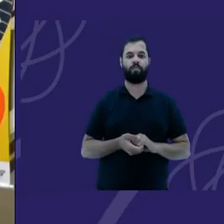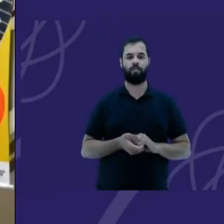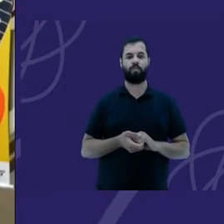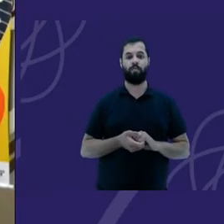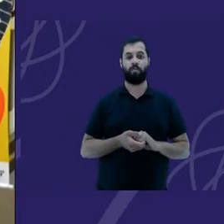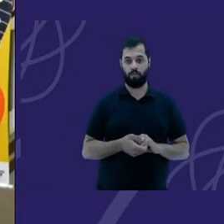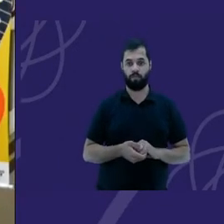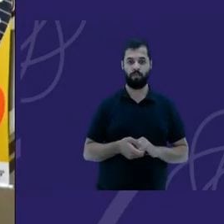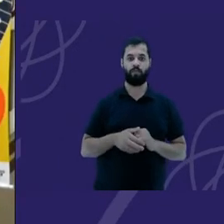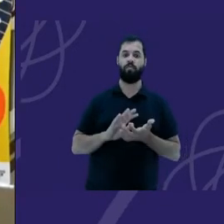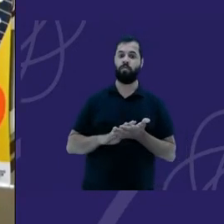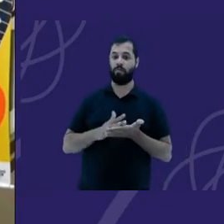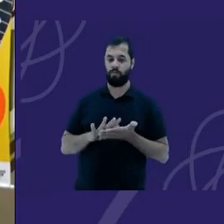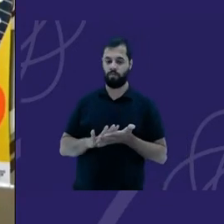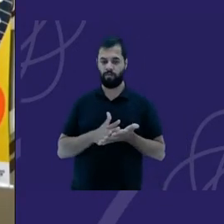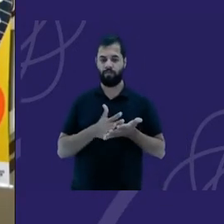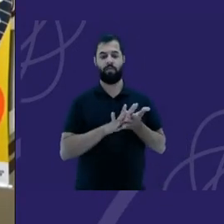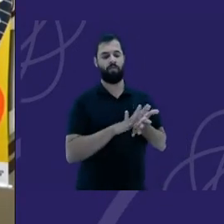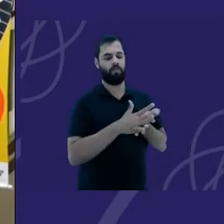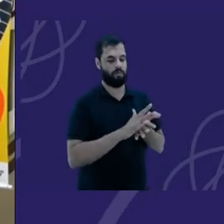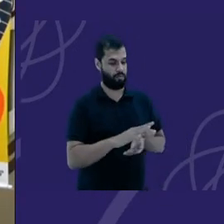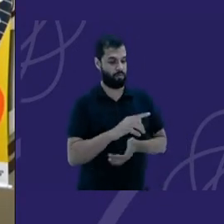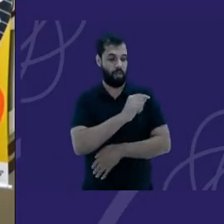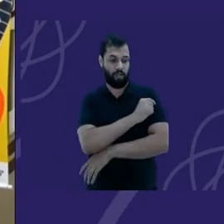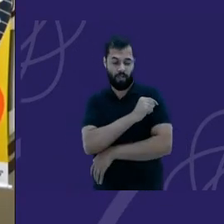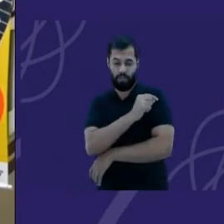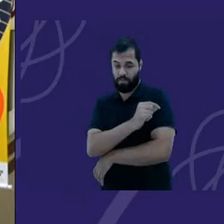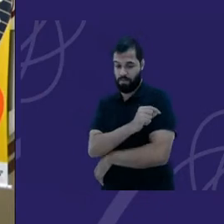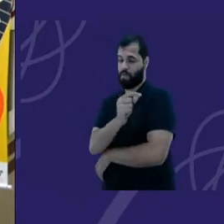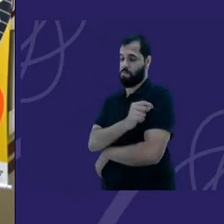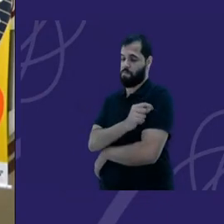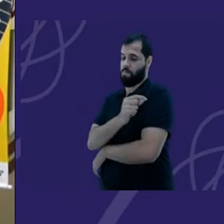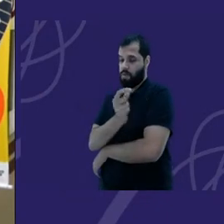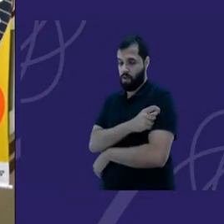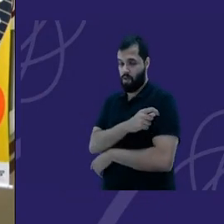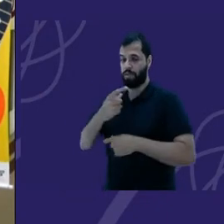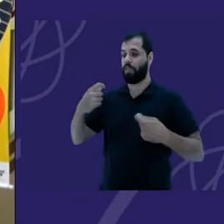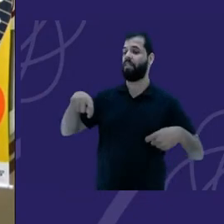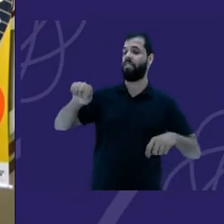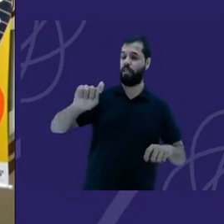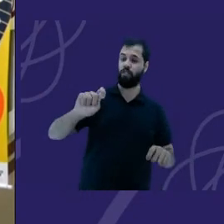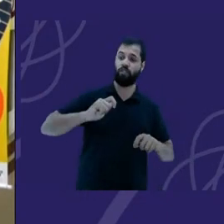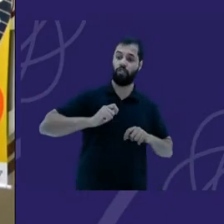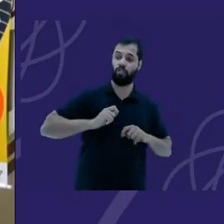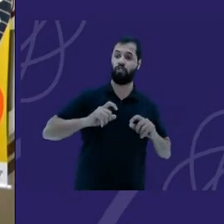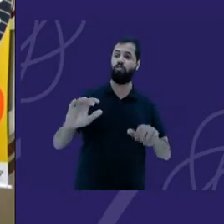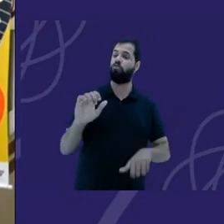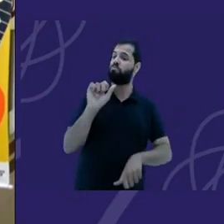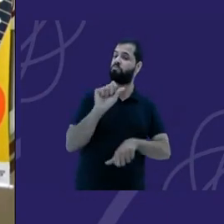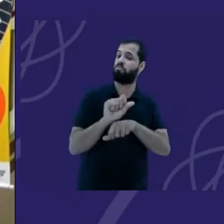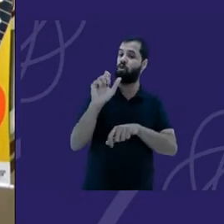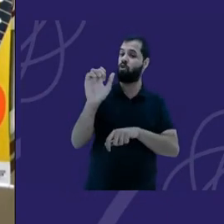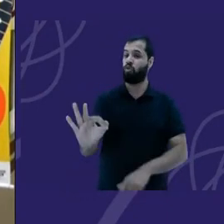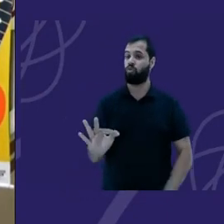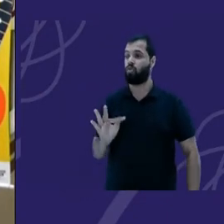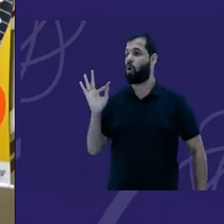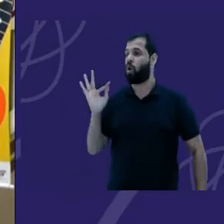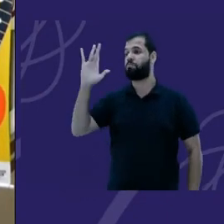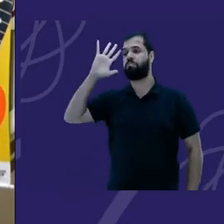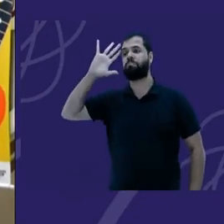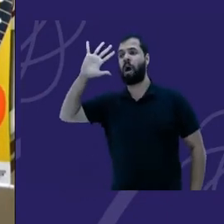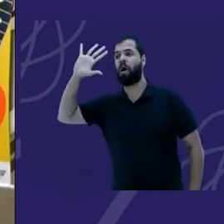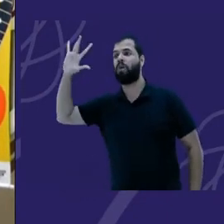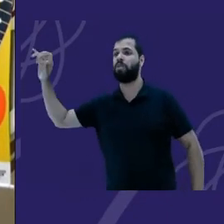Me vacinei, me esperancei, sonho com asas.